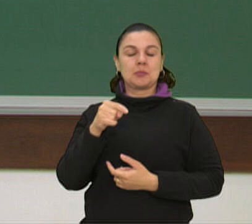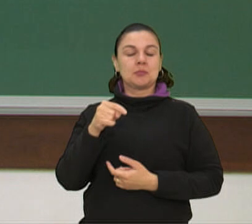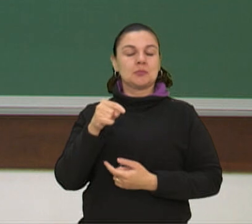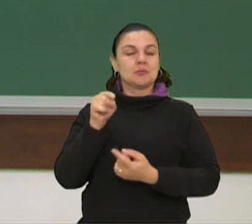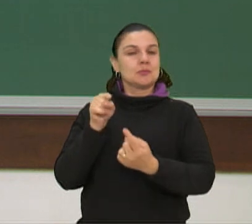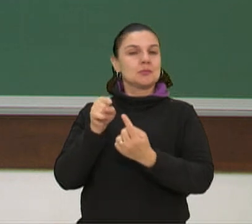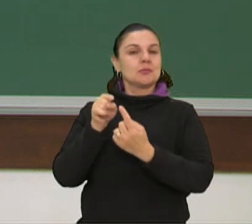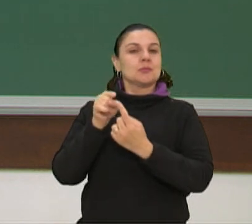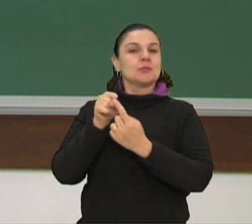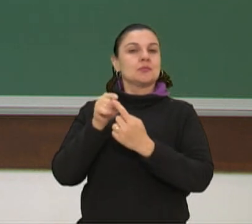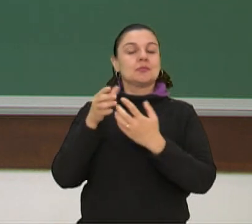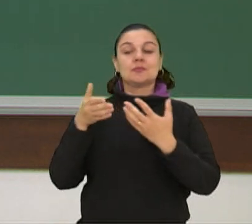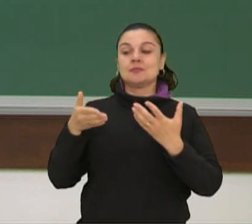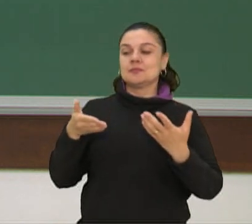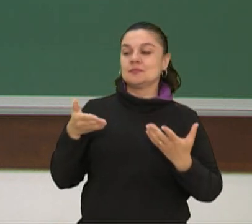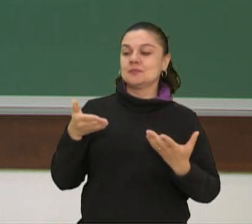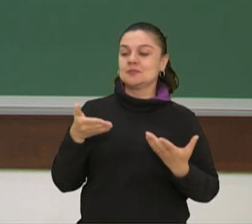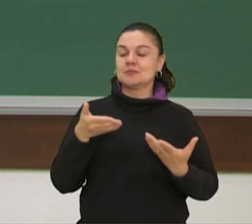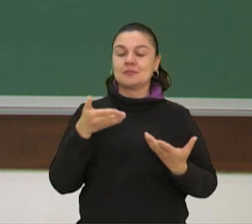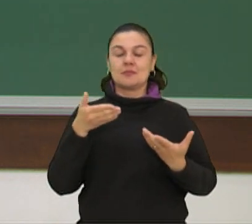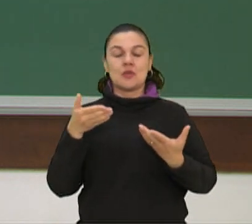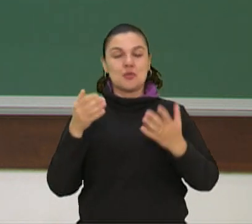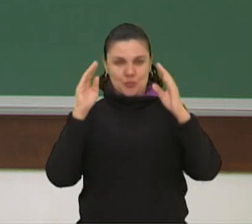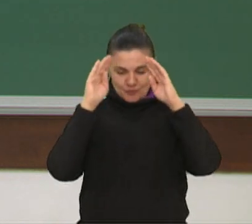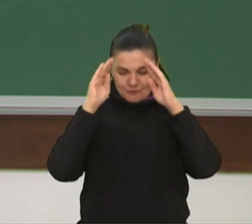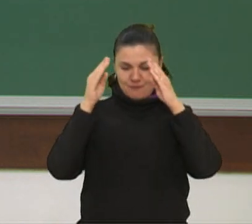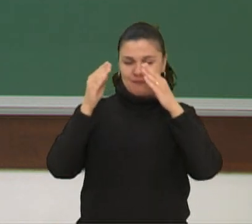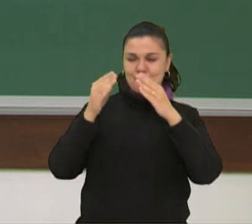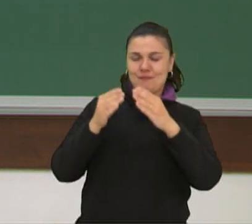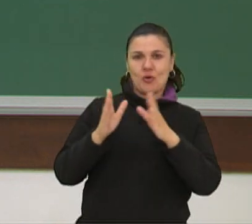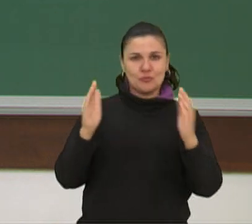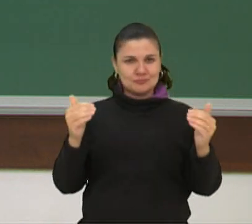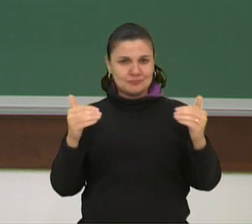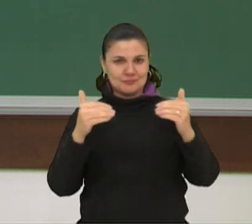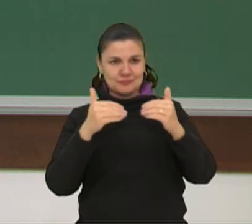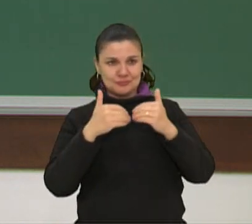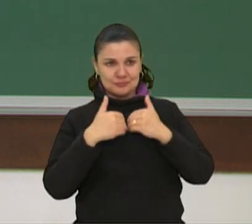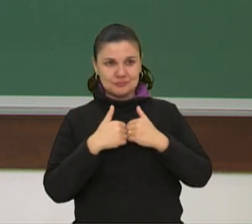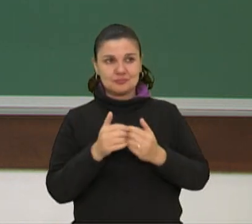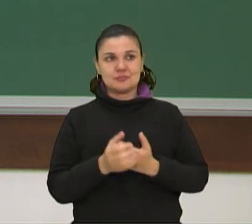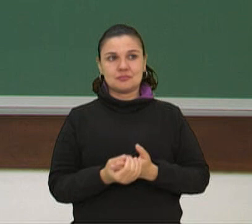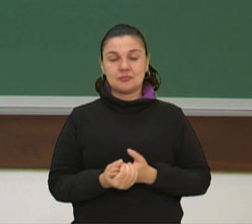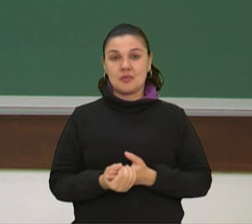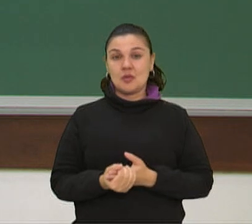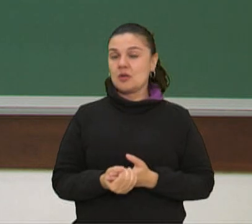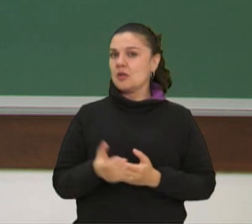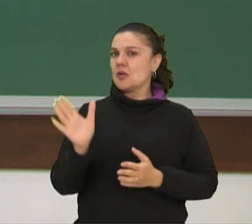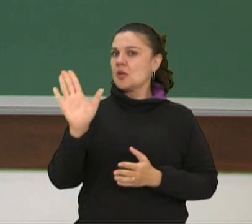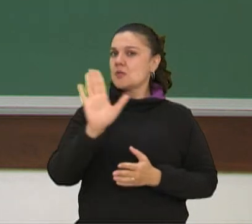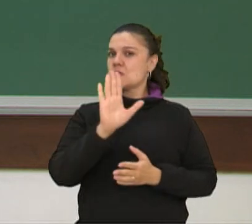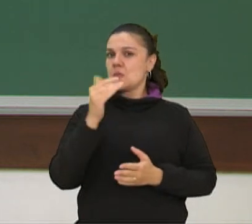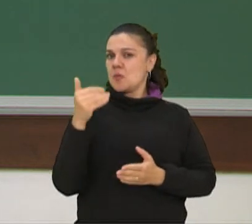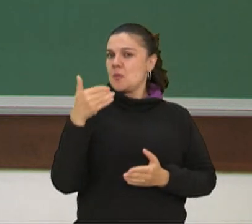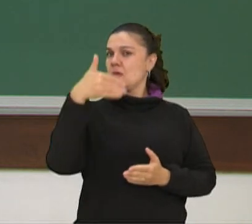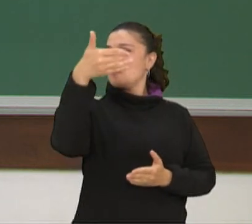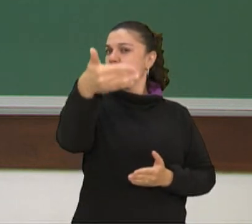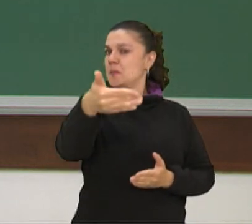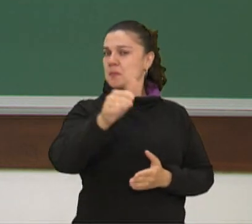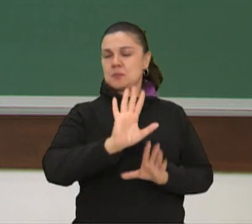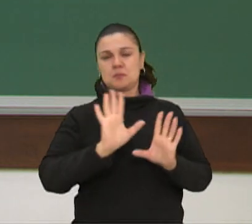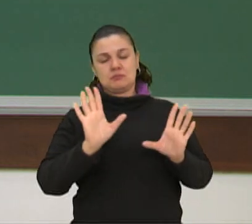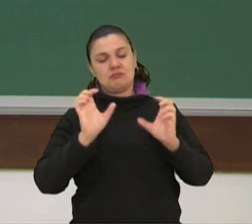Pratica cada um dos teus atos como se fosse o último da tua vida. Afinal, um dia você